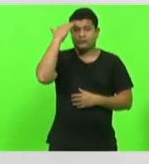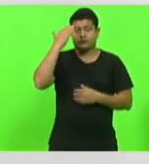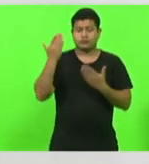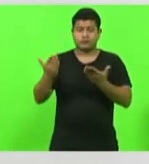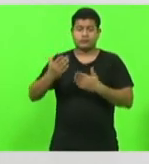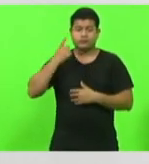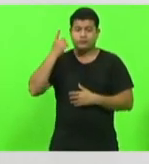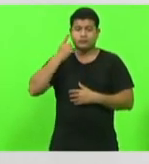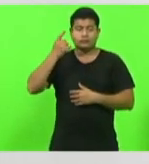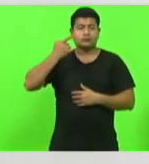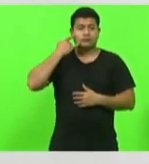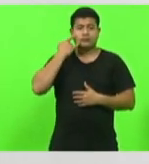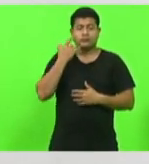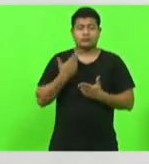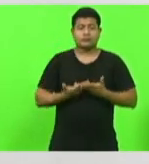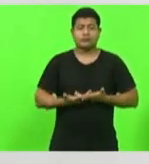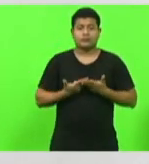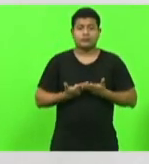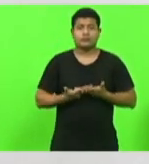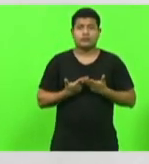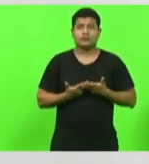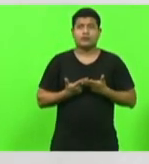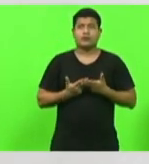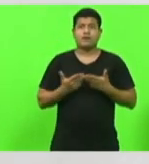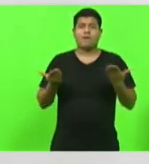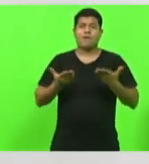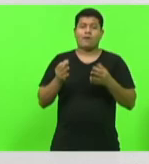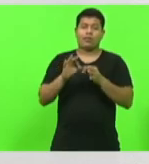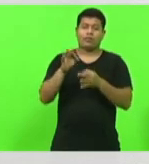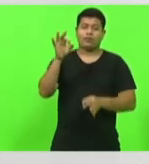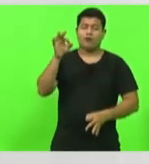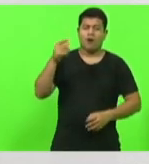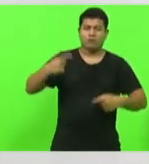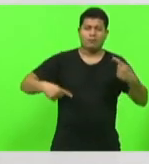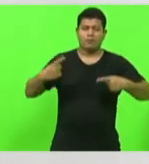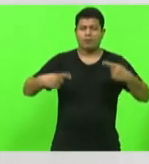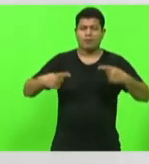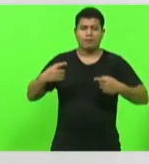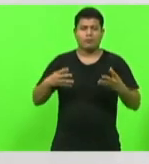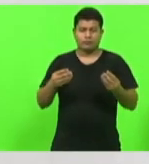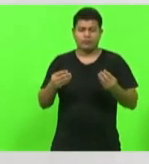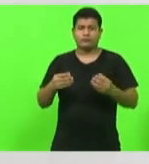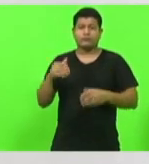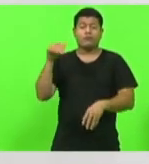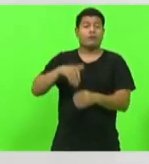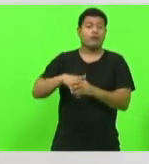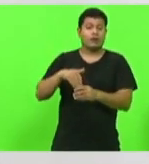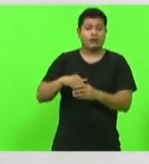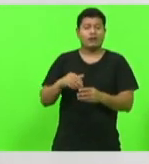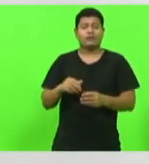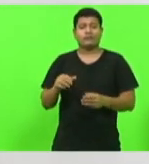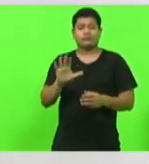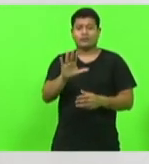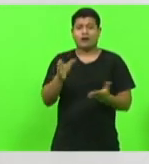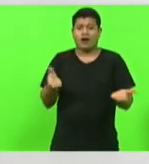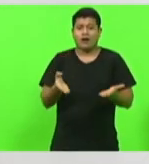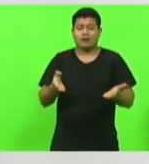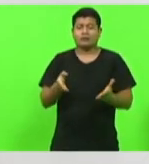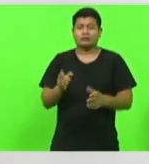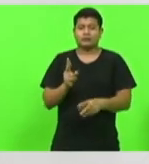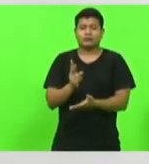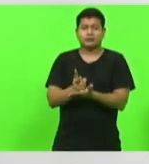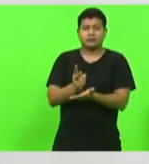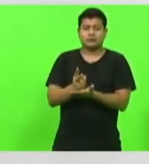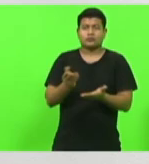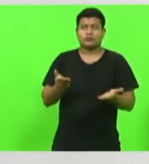pela paciência de, depois de uma longa jornada no dia de hoje, ainda presidir nesse momento para que eu pudesse fazer esse